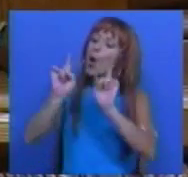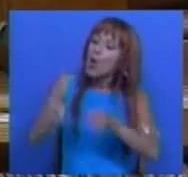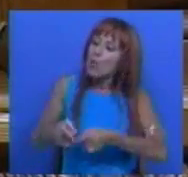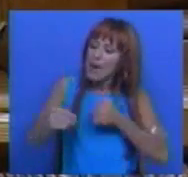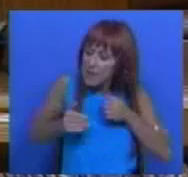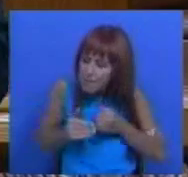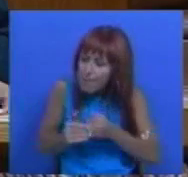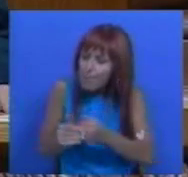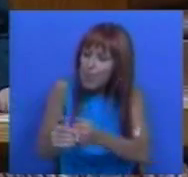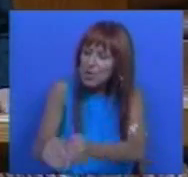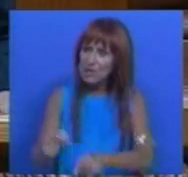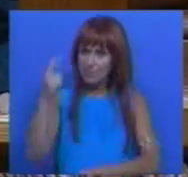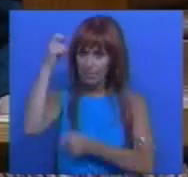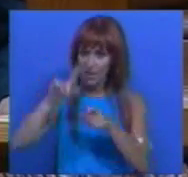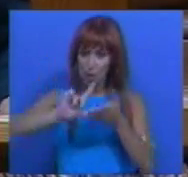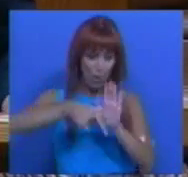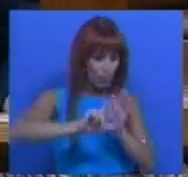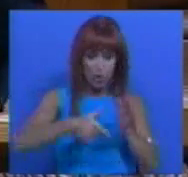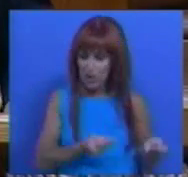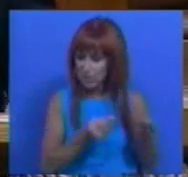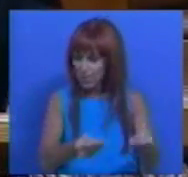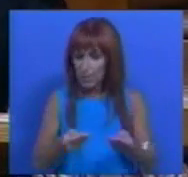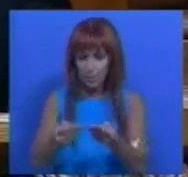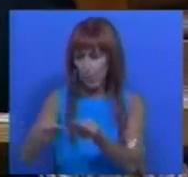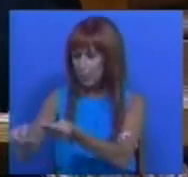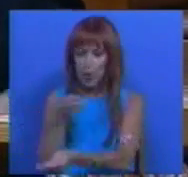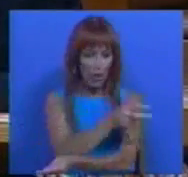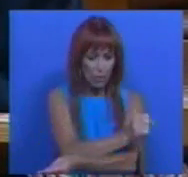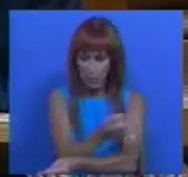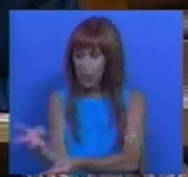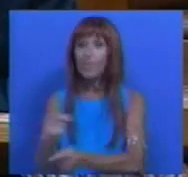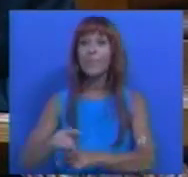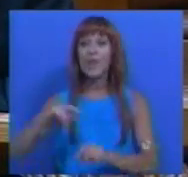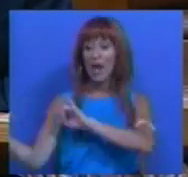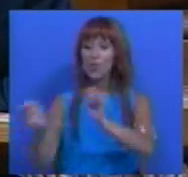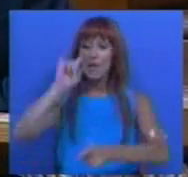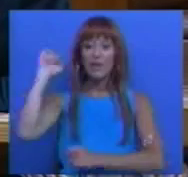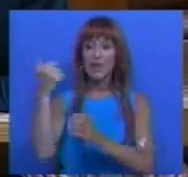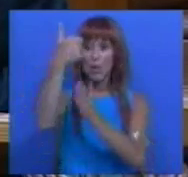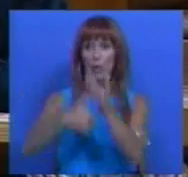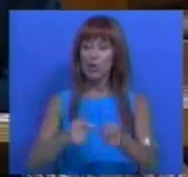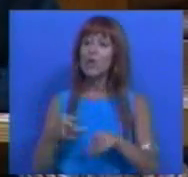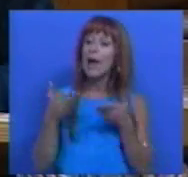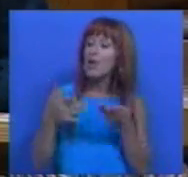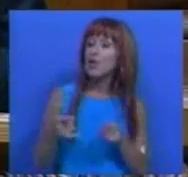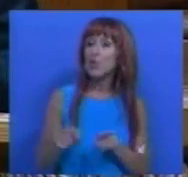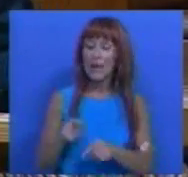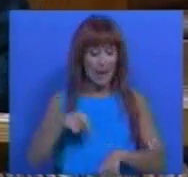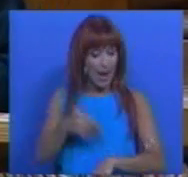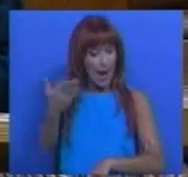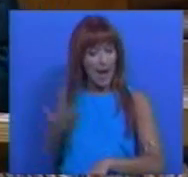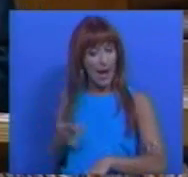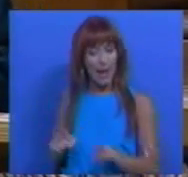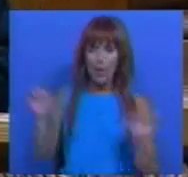esse processo, considerando os projetos entretanto apresentados. O debate da revisão constitucional ajudou, no entanto, desde